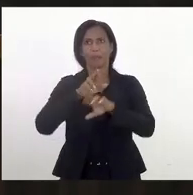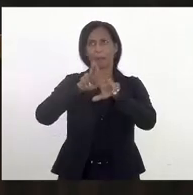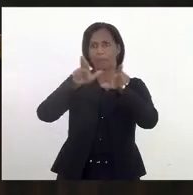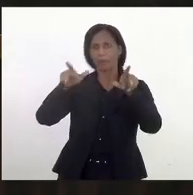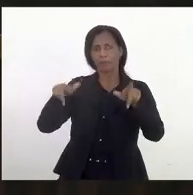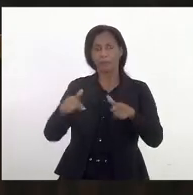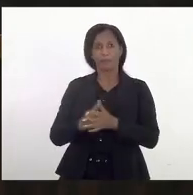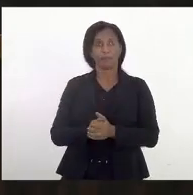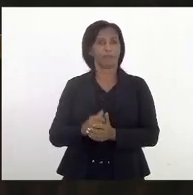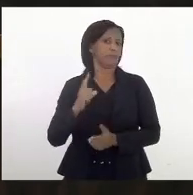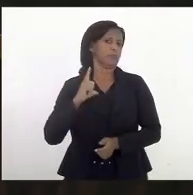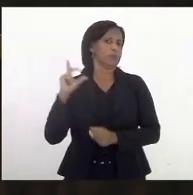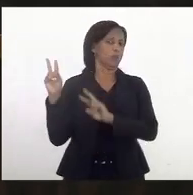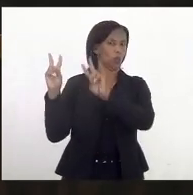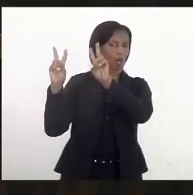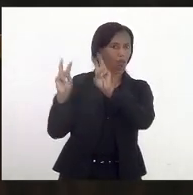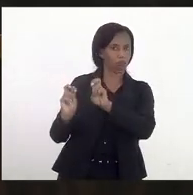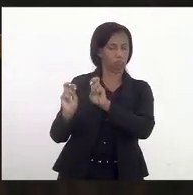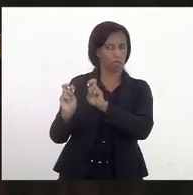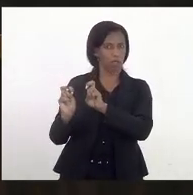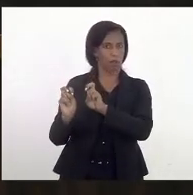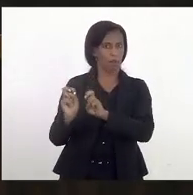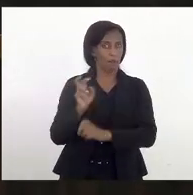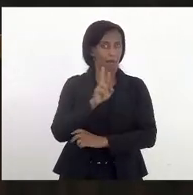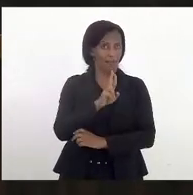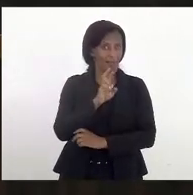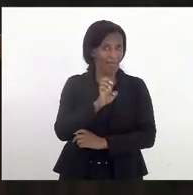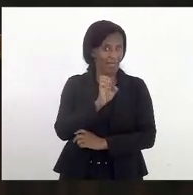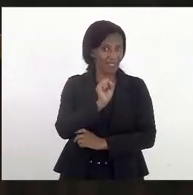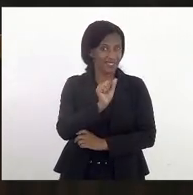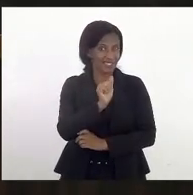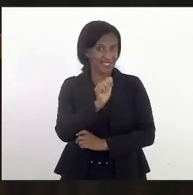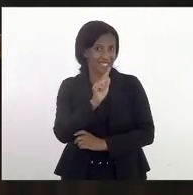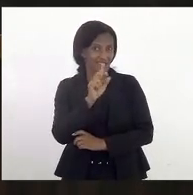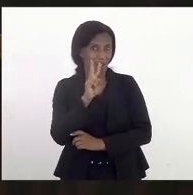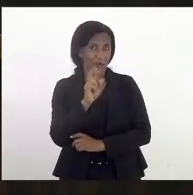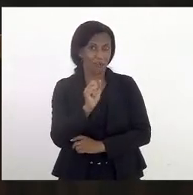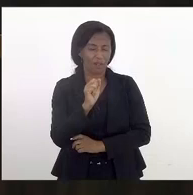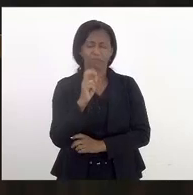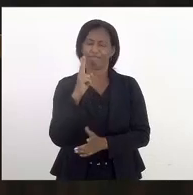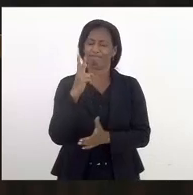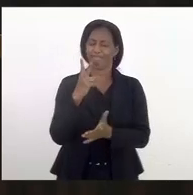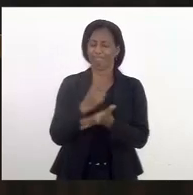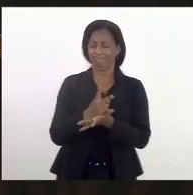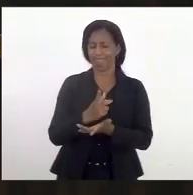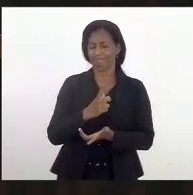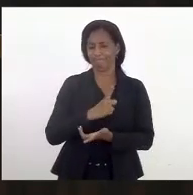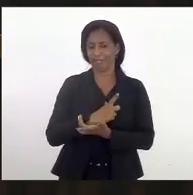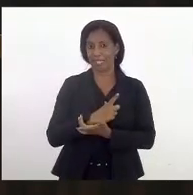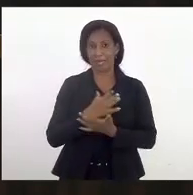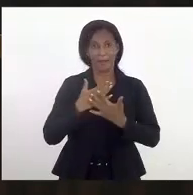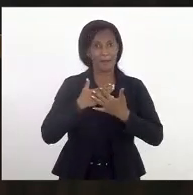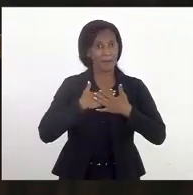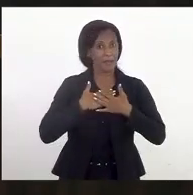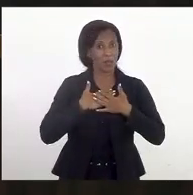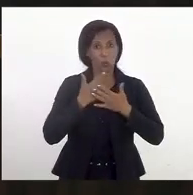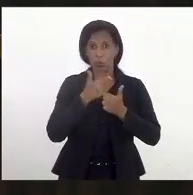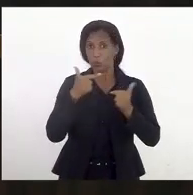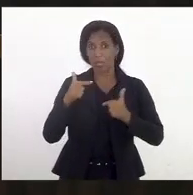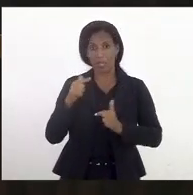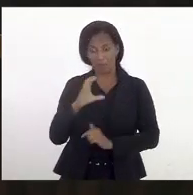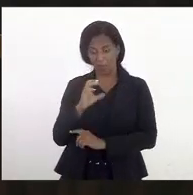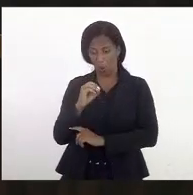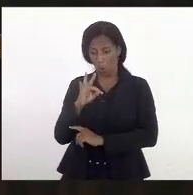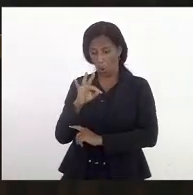bom então tem outros termos mas é salvas sempre não tem não teve ressalva na nossa conta